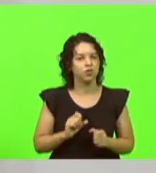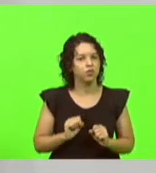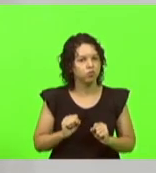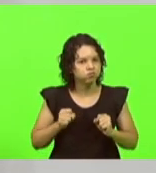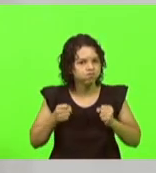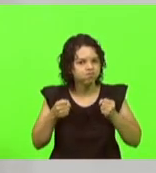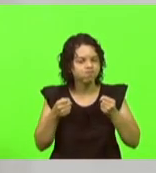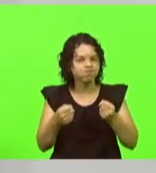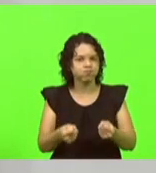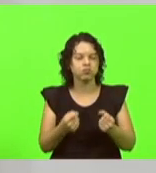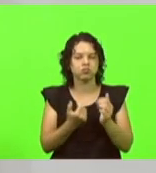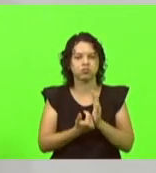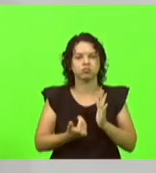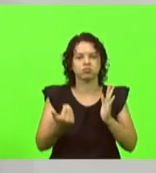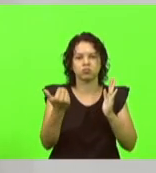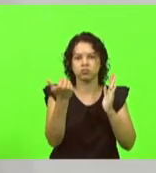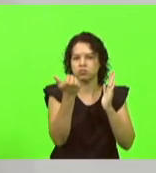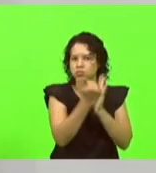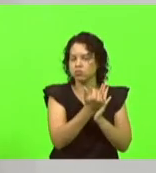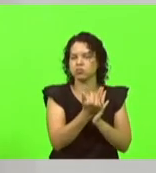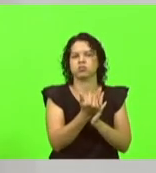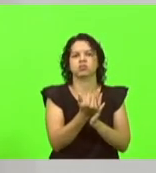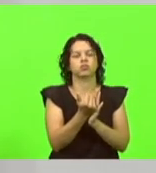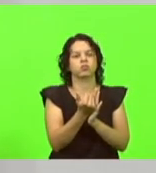nosso parlamento